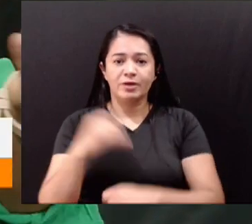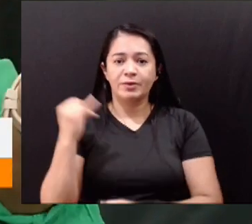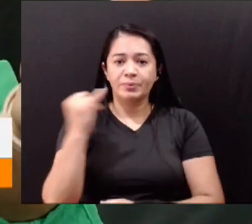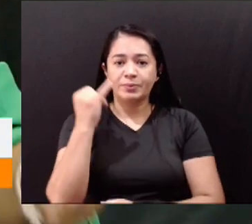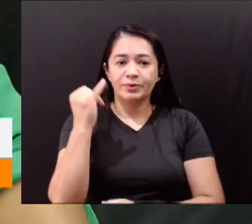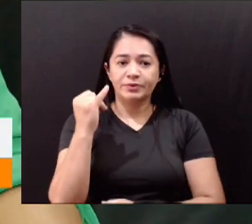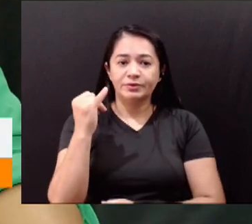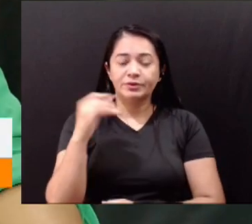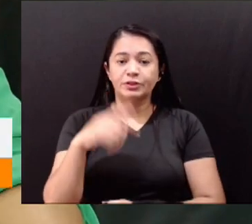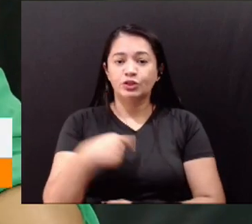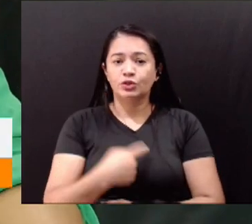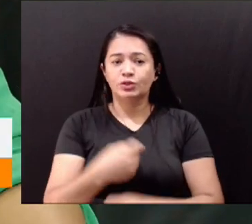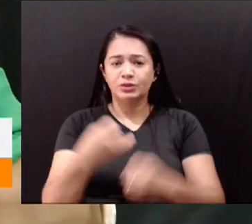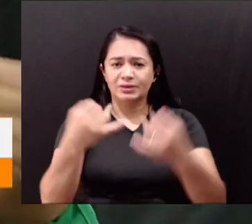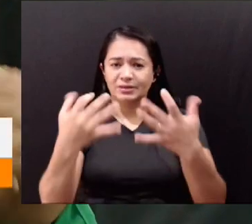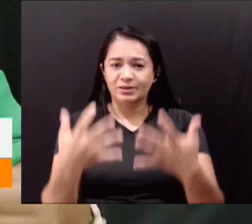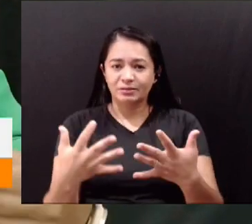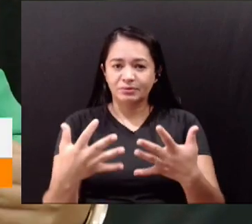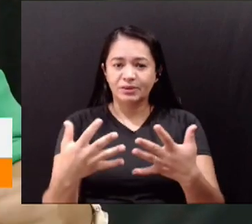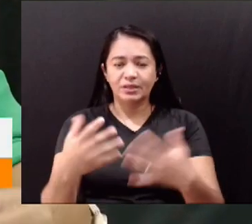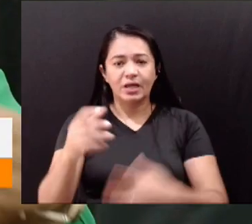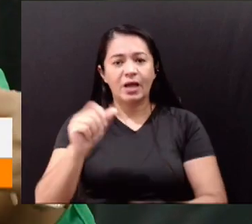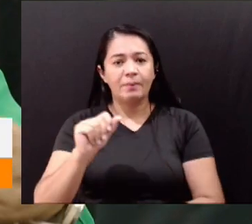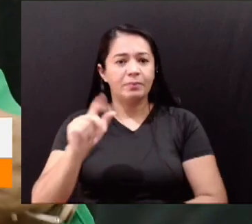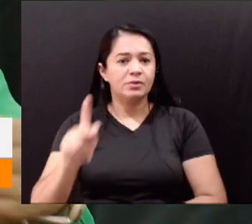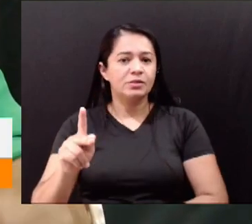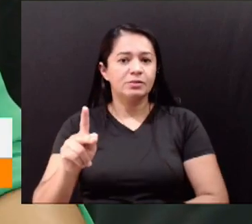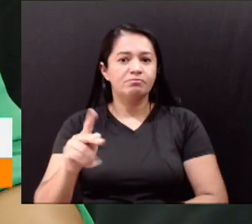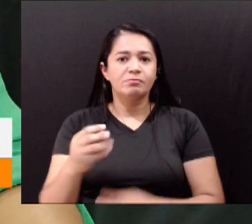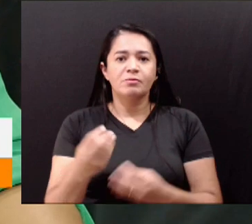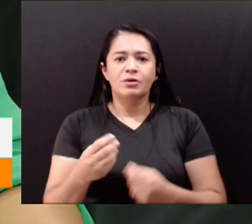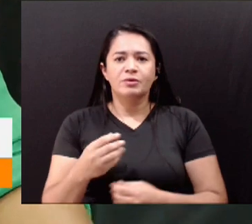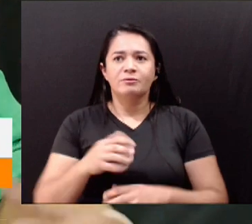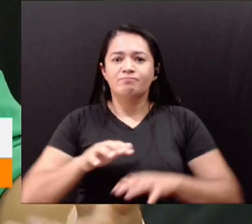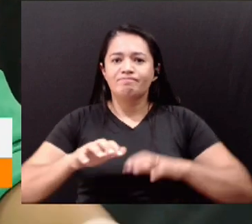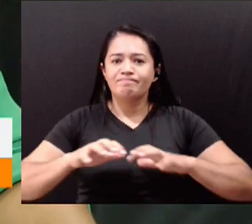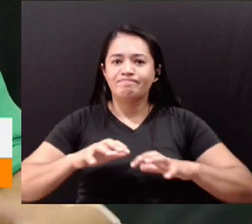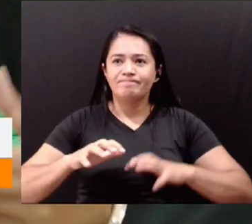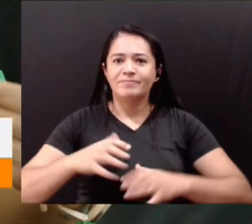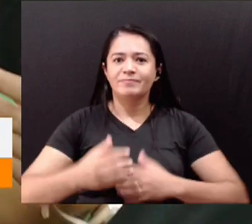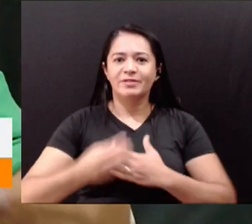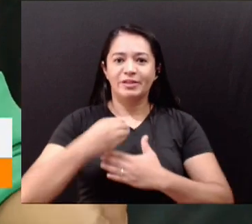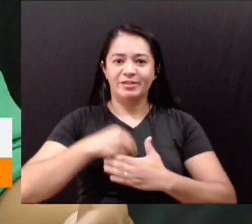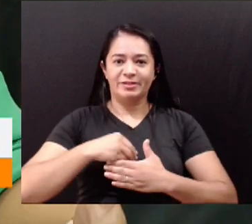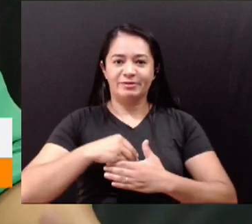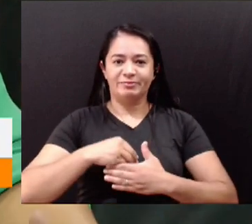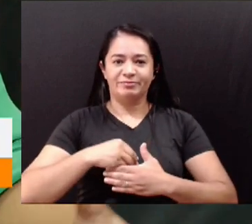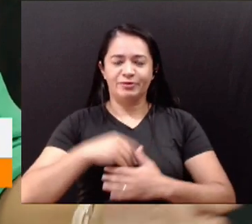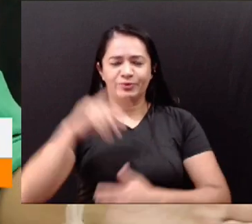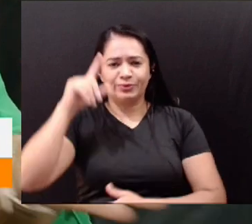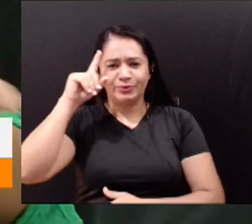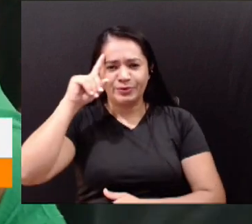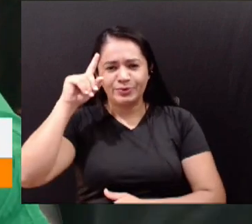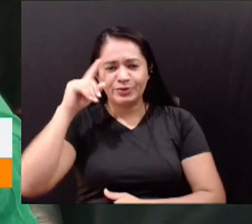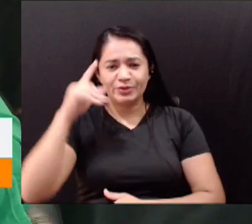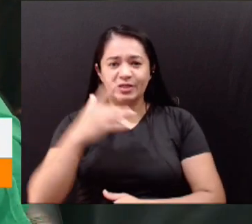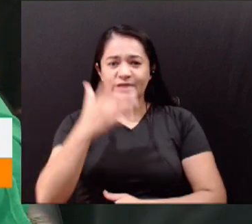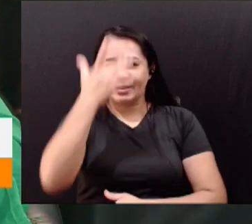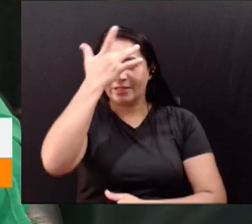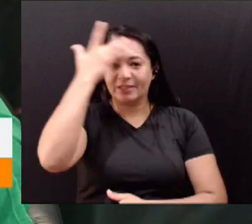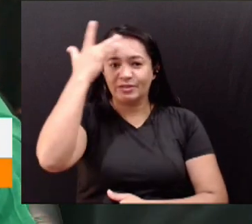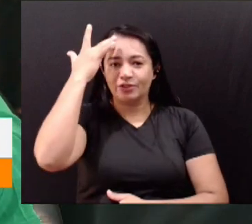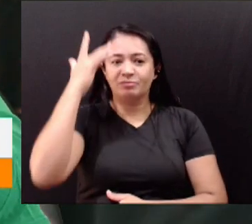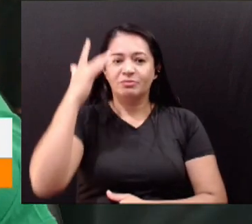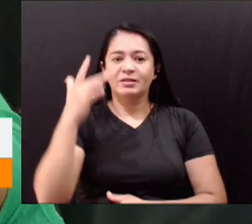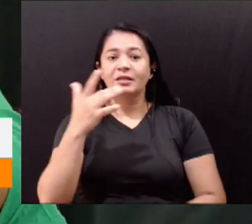da pré-aposentadoria, é algo que mexe muito, né, bastante aí com o dia a dia, com a saúde mental das pessoas que estão acostumadas a viver